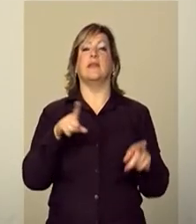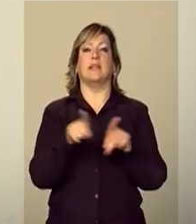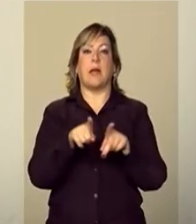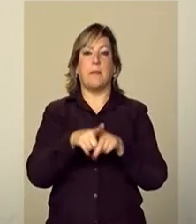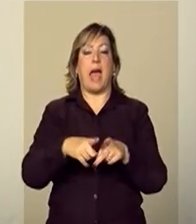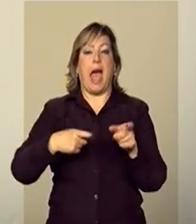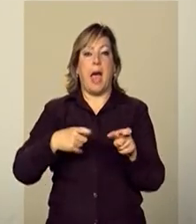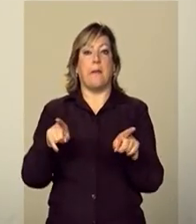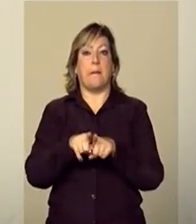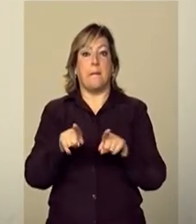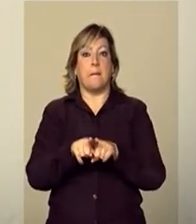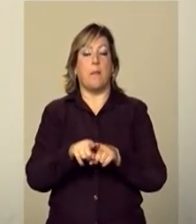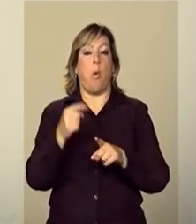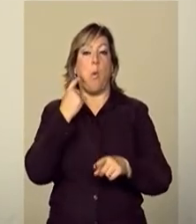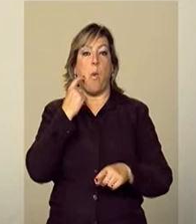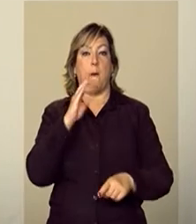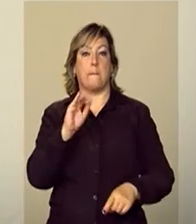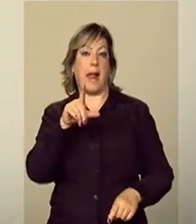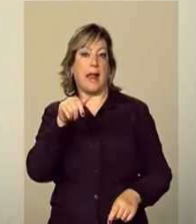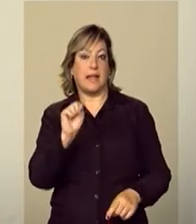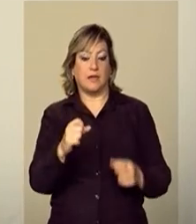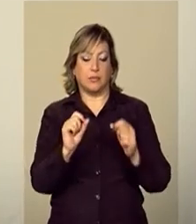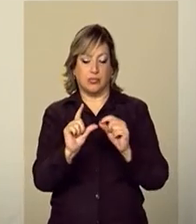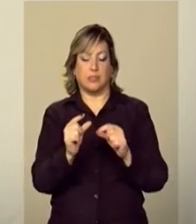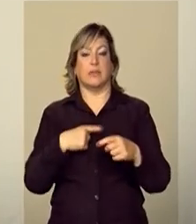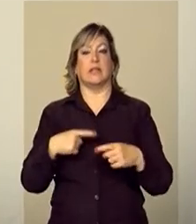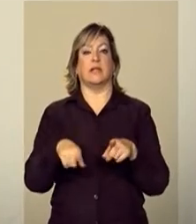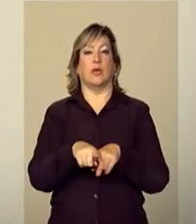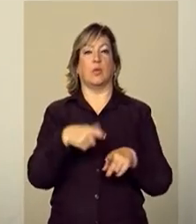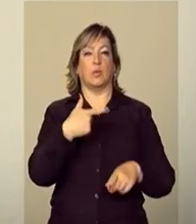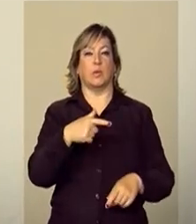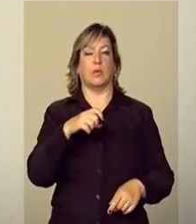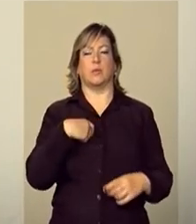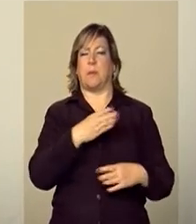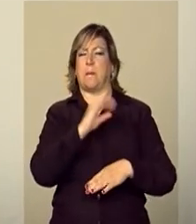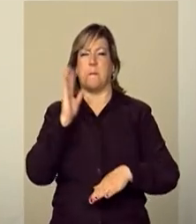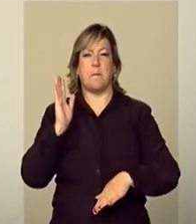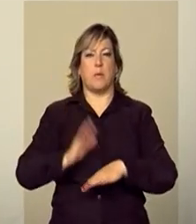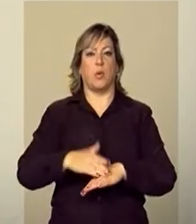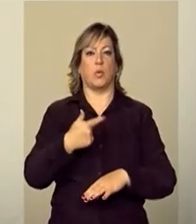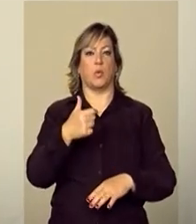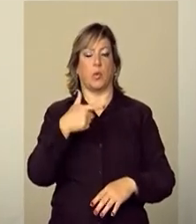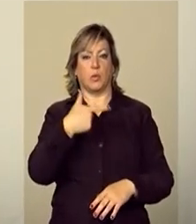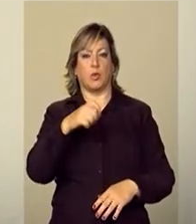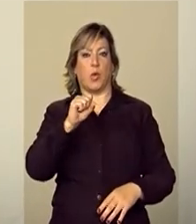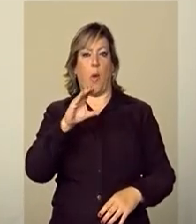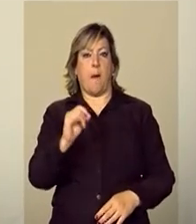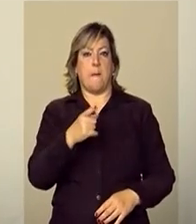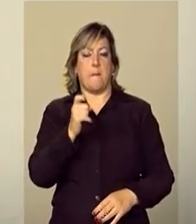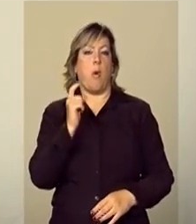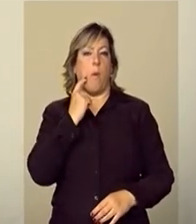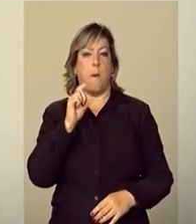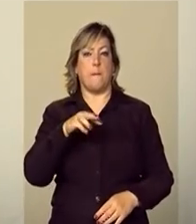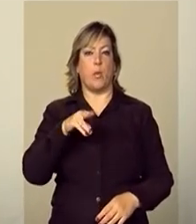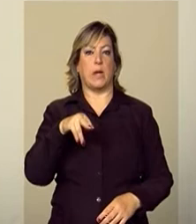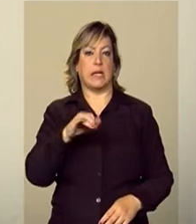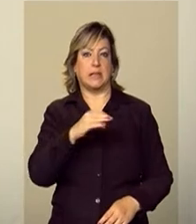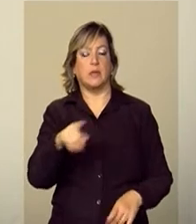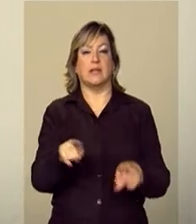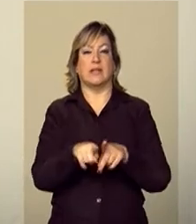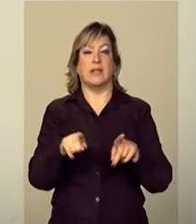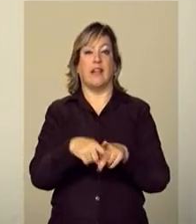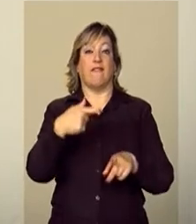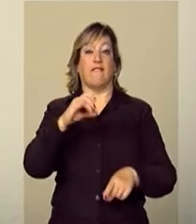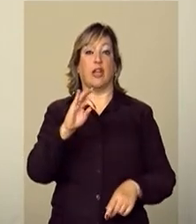armas e munições 2200 as armas 280 mil munições e 20 toneladas de